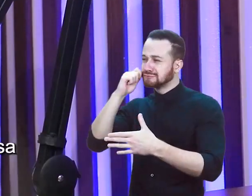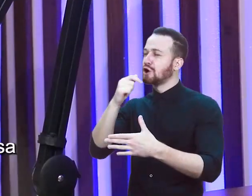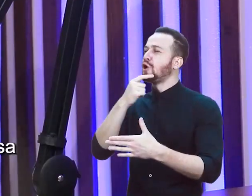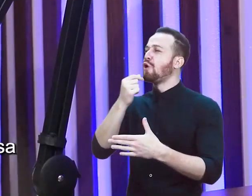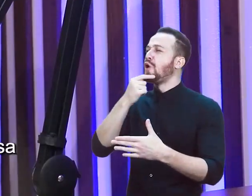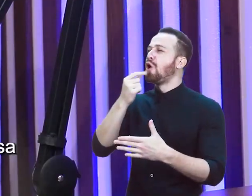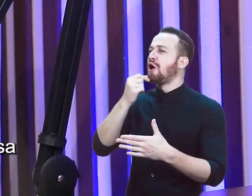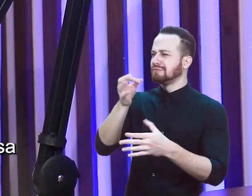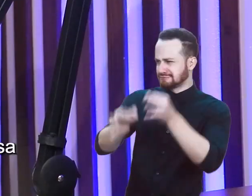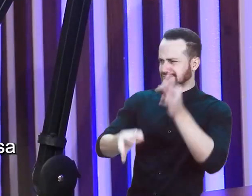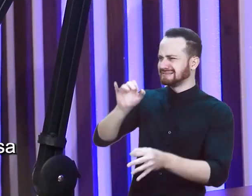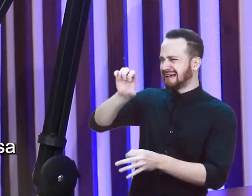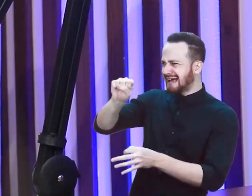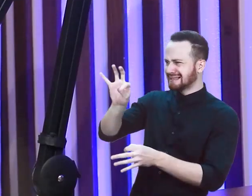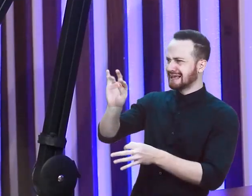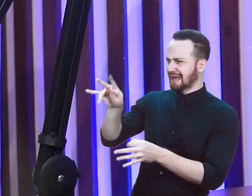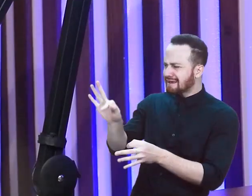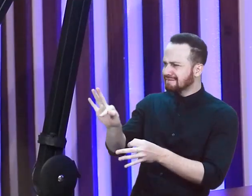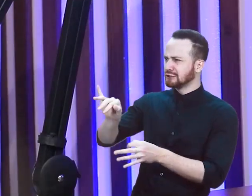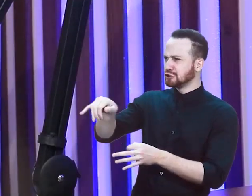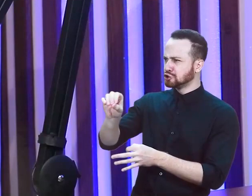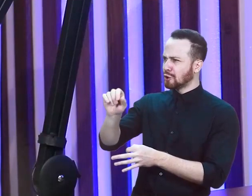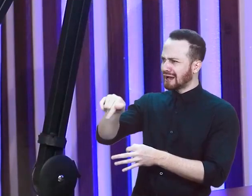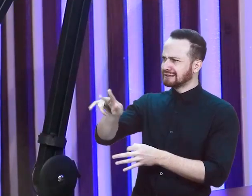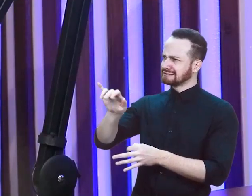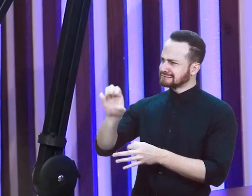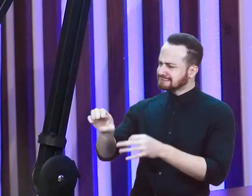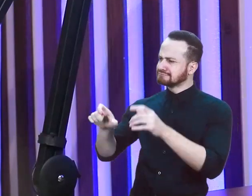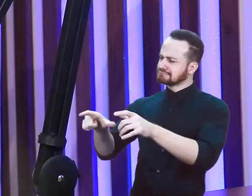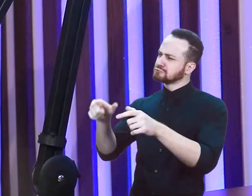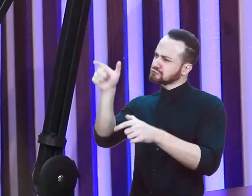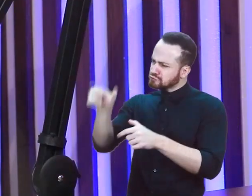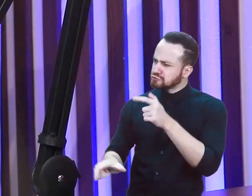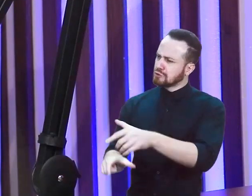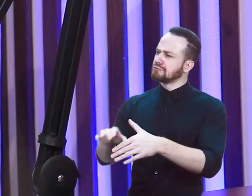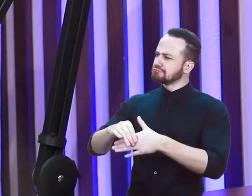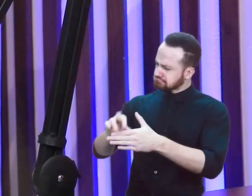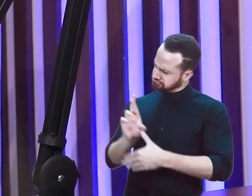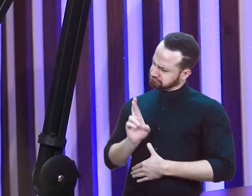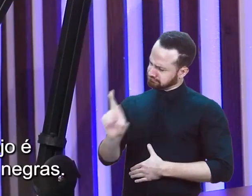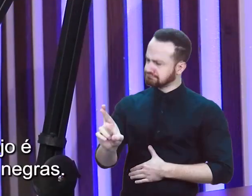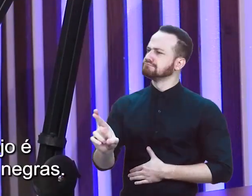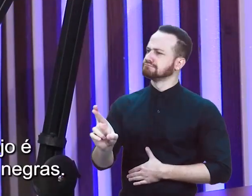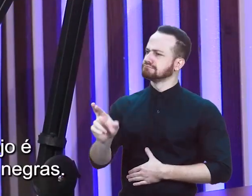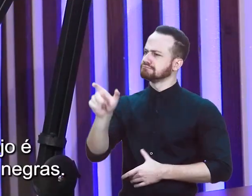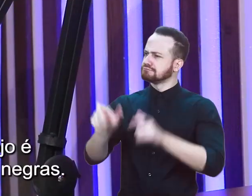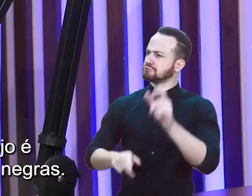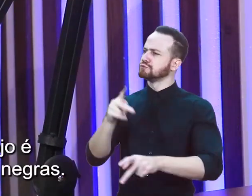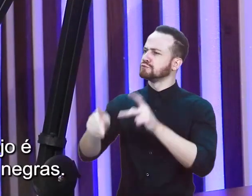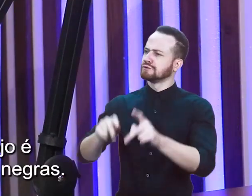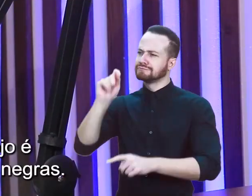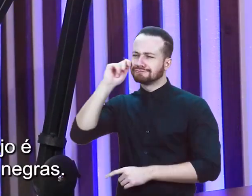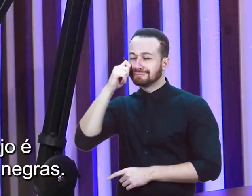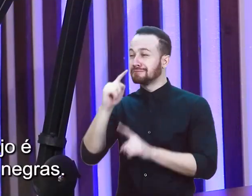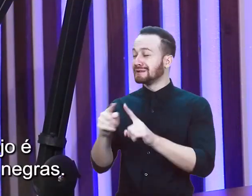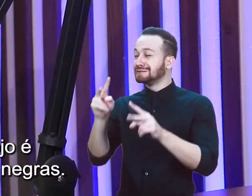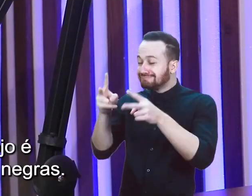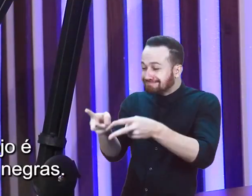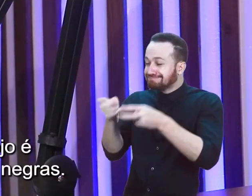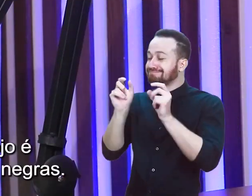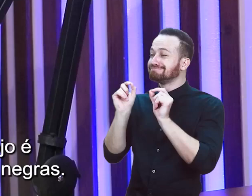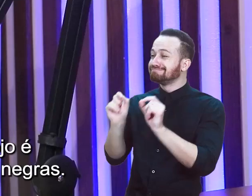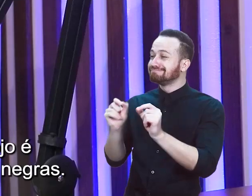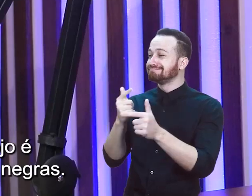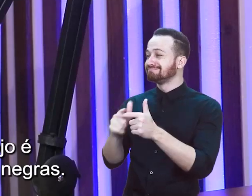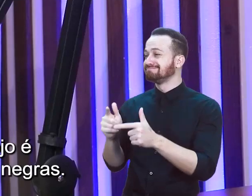Joaquim Barbosa poderia ser um homem que aglutinasse o povo preto, mas uma dificuldade que eu vejo é